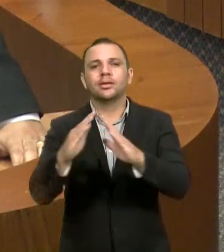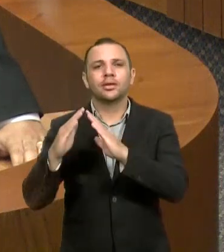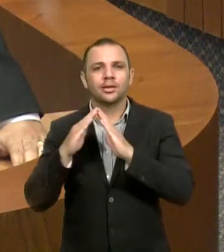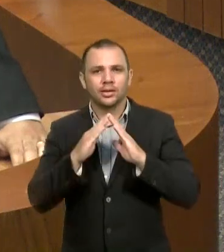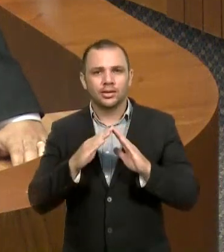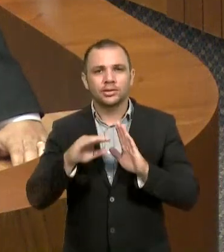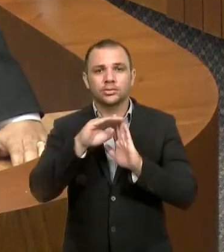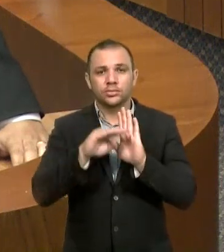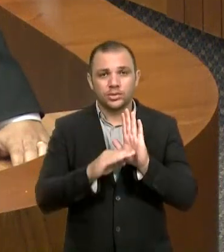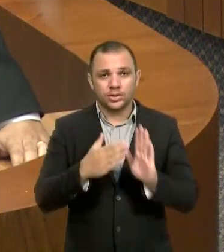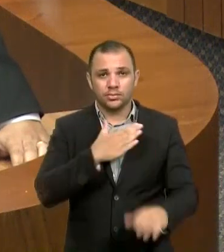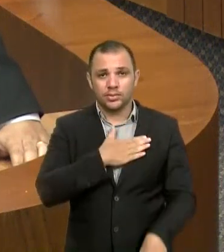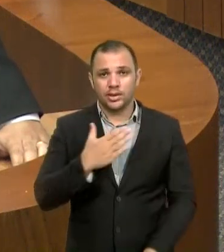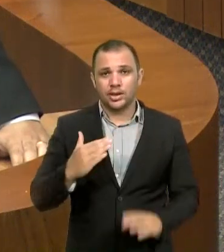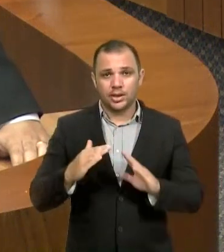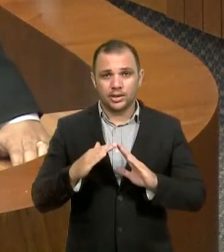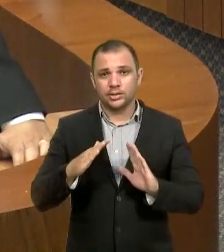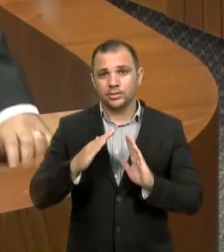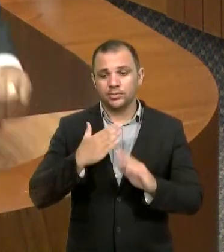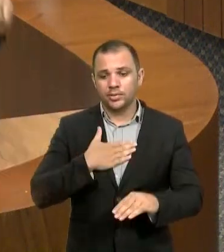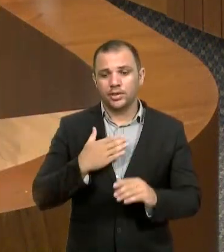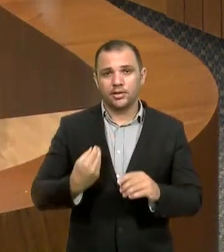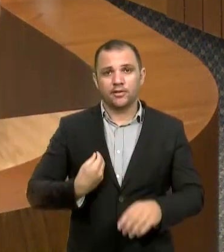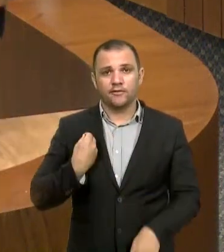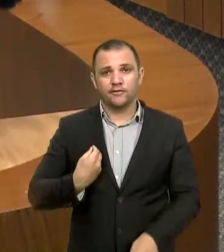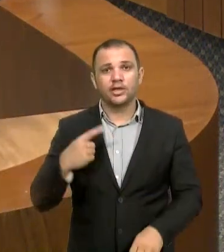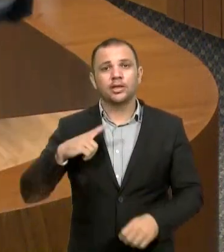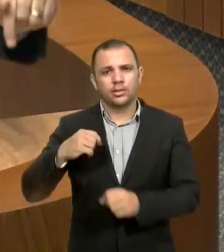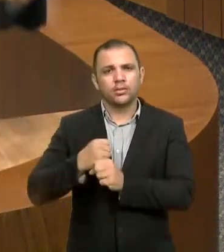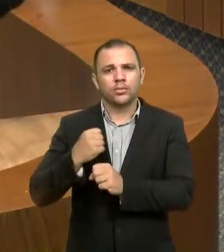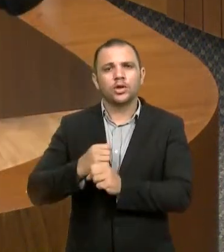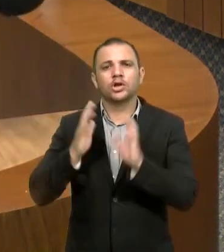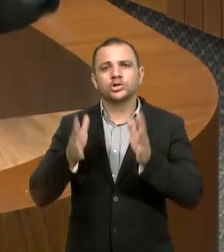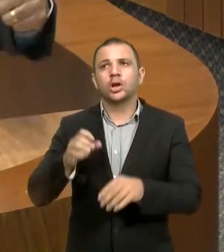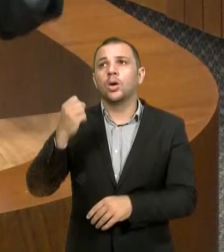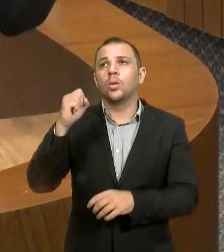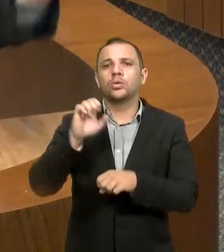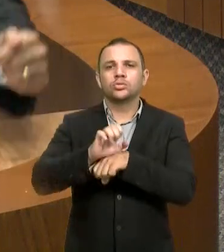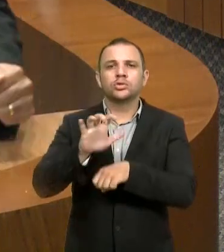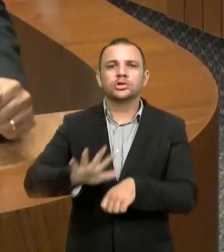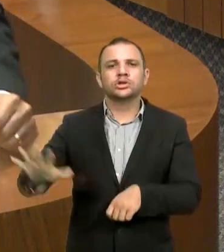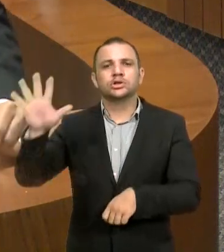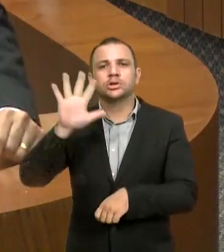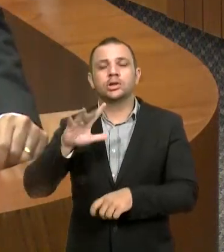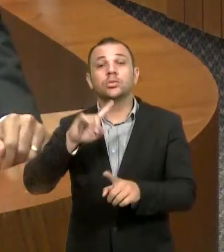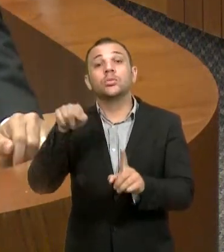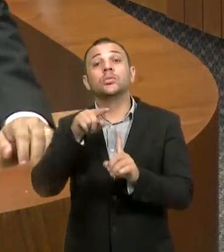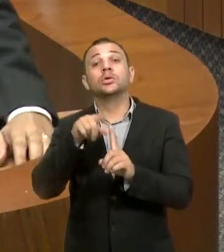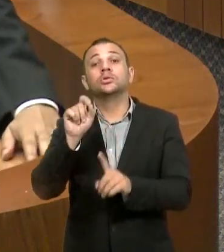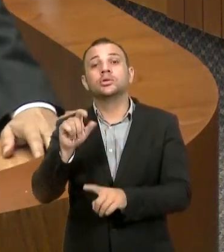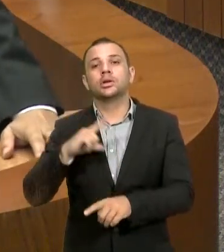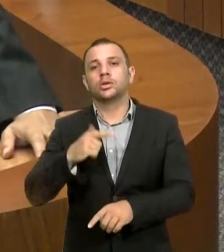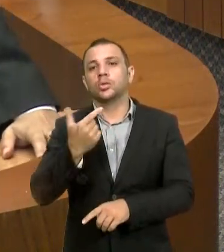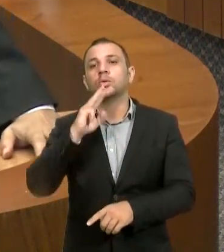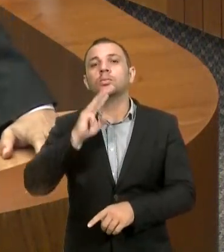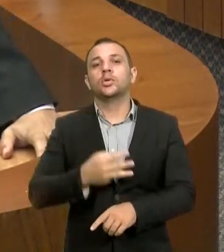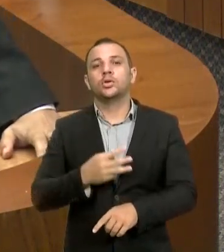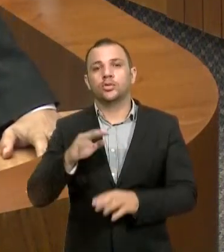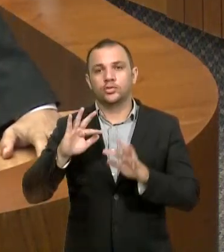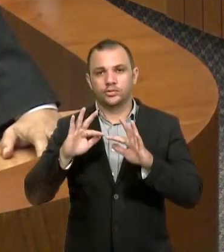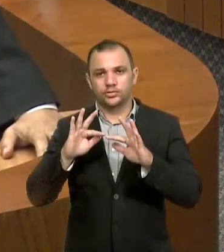mais de 8 estados. O objetivo, atingir 2 milhões de famílias até dezembro